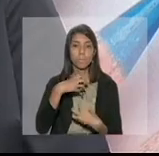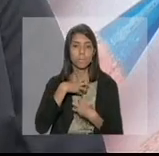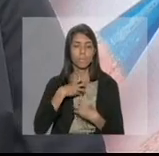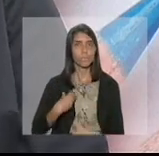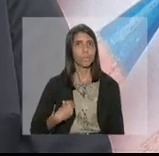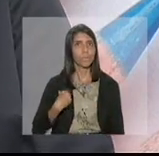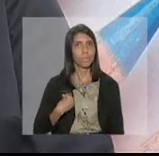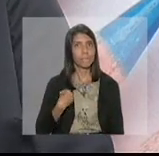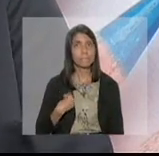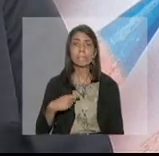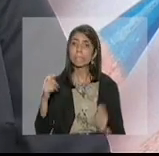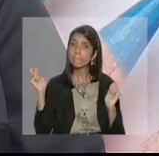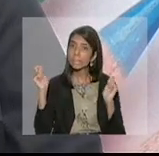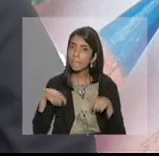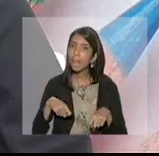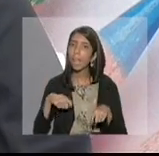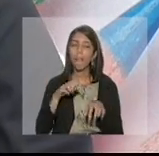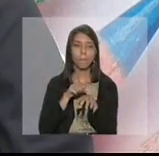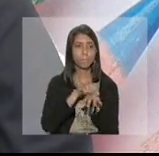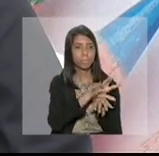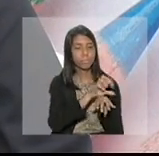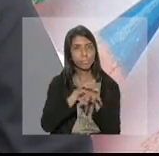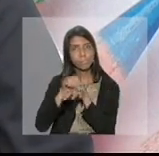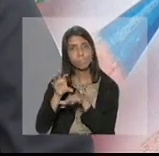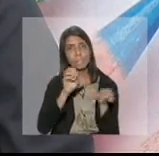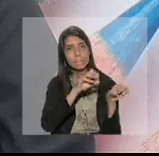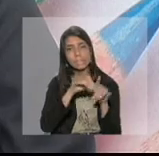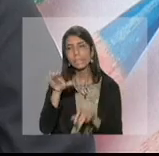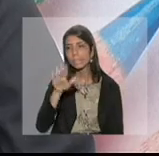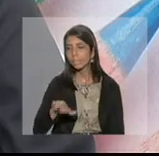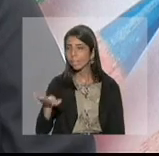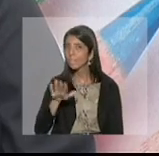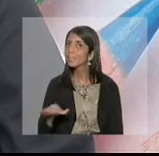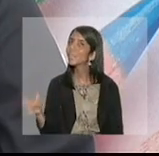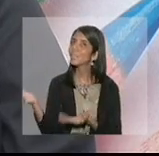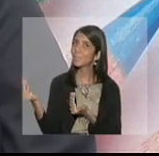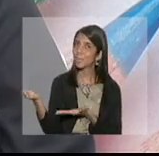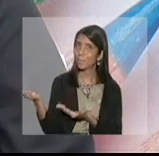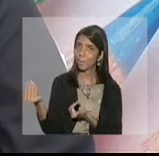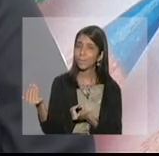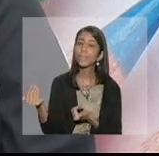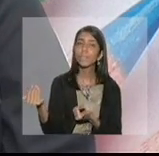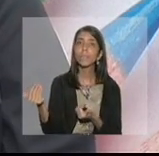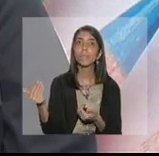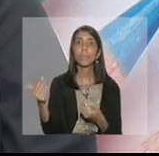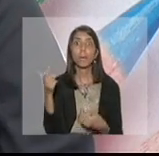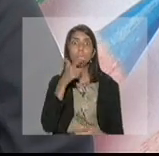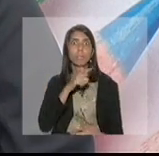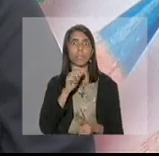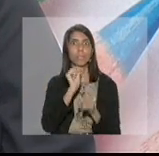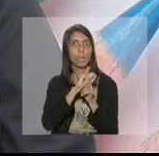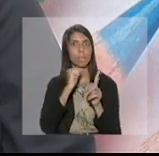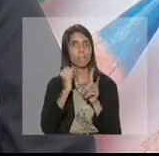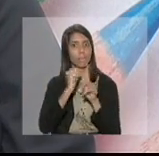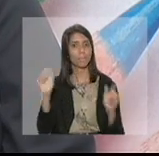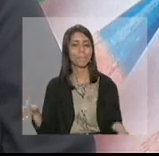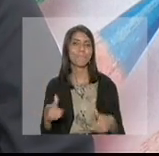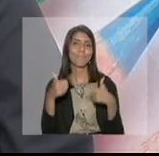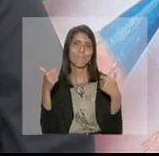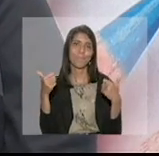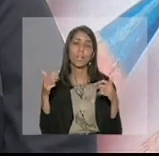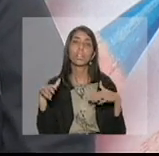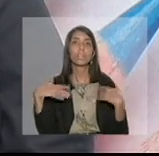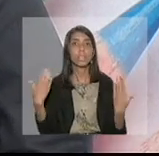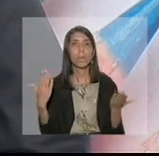gente tem aqui e como a gente pode passar isso para as crianças, para os adolescentes e para os jovens, para construir uma sociedade